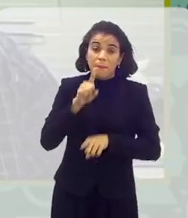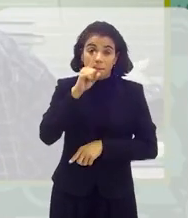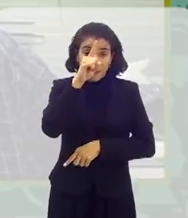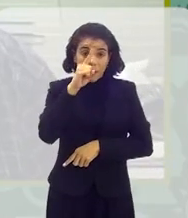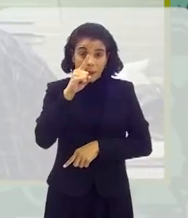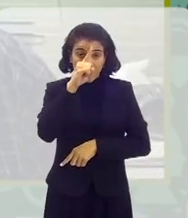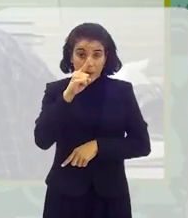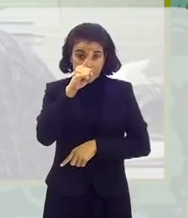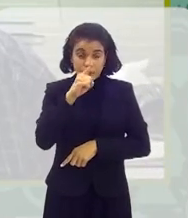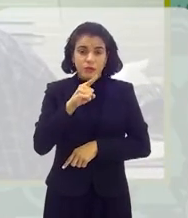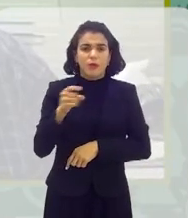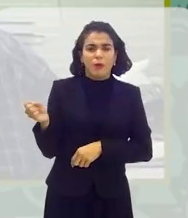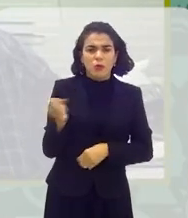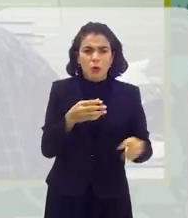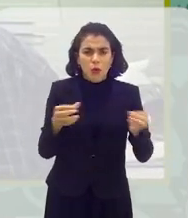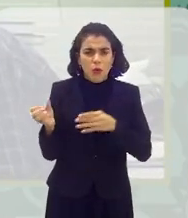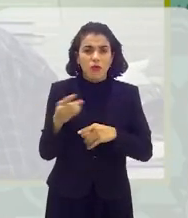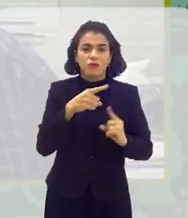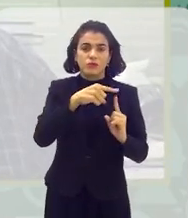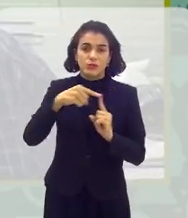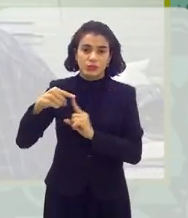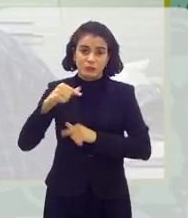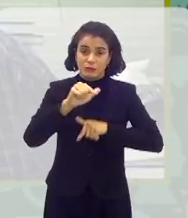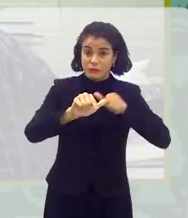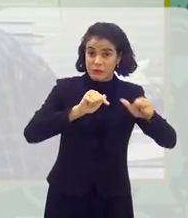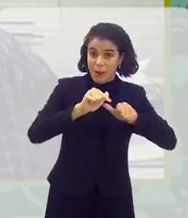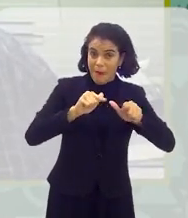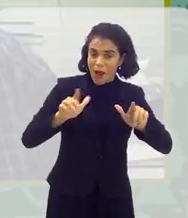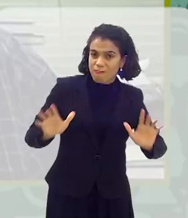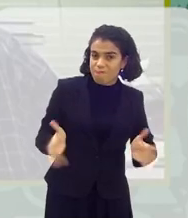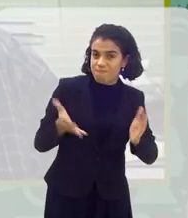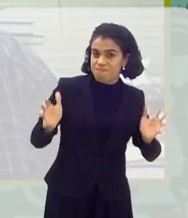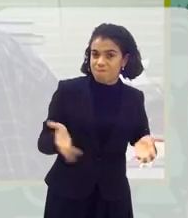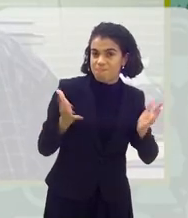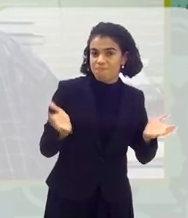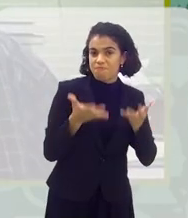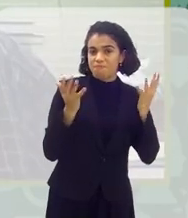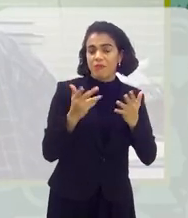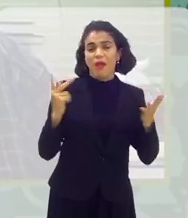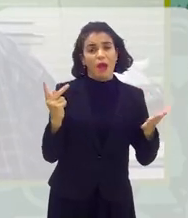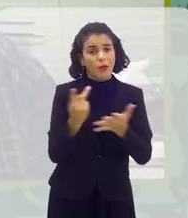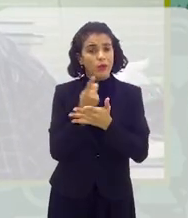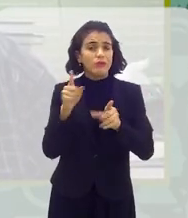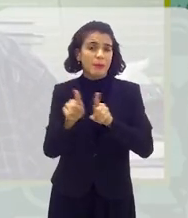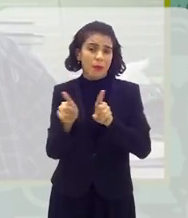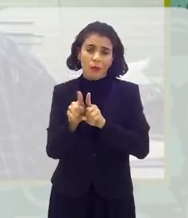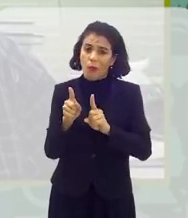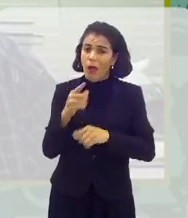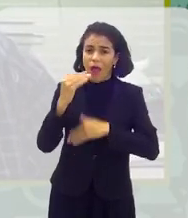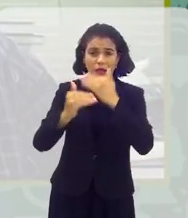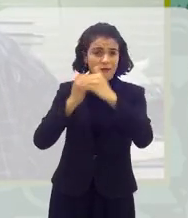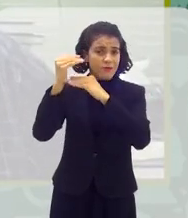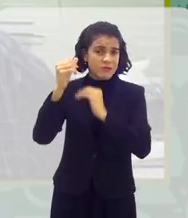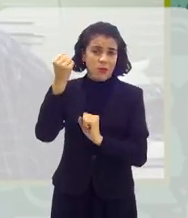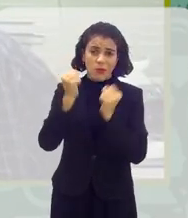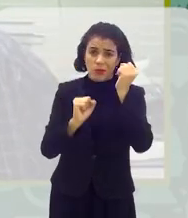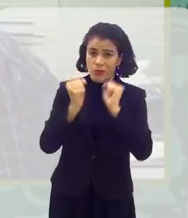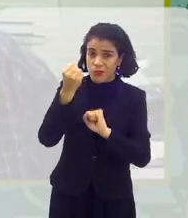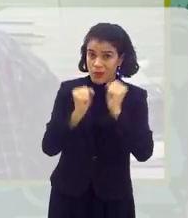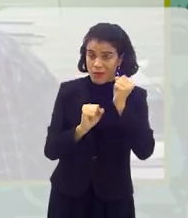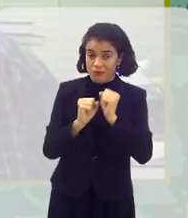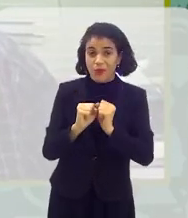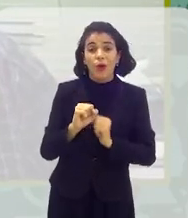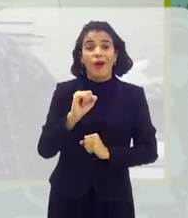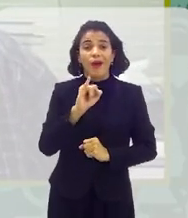perigosos e vão criar novos tipos de trabalho que você mais estimulantes isso aconteceu também com a evolução industrial menor escala